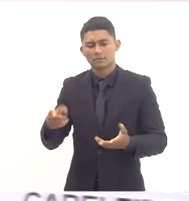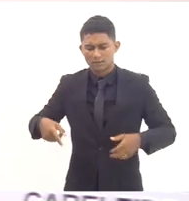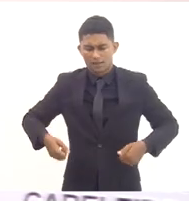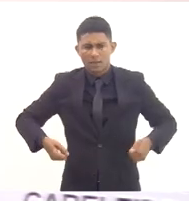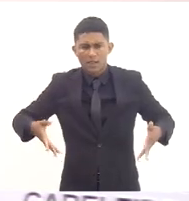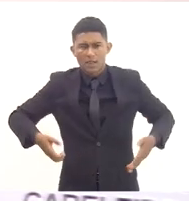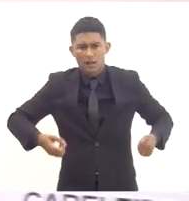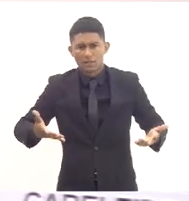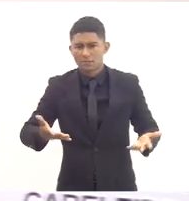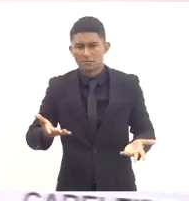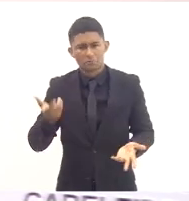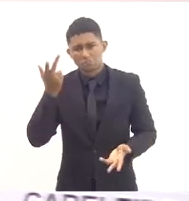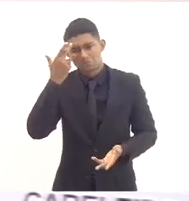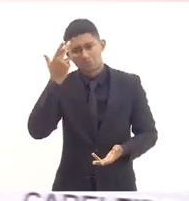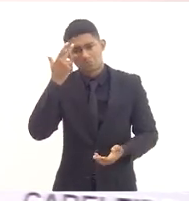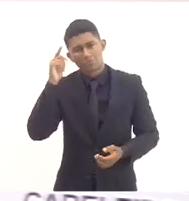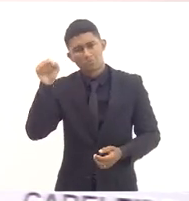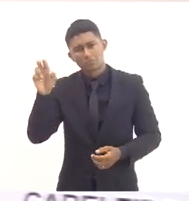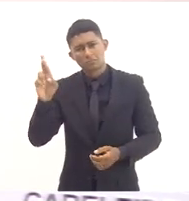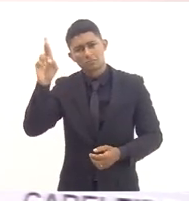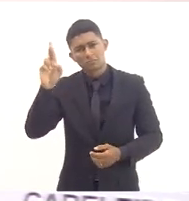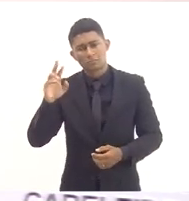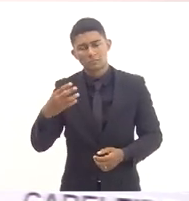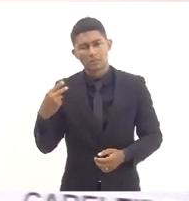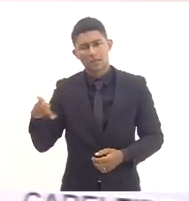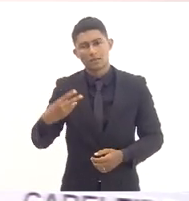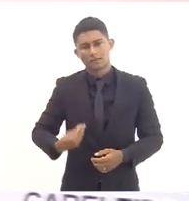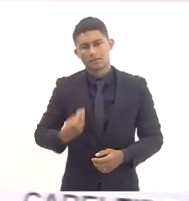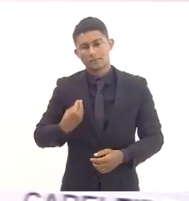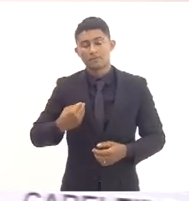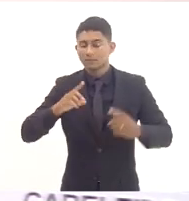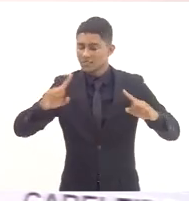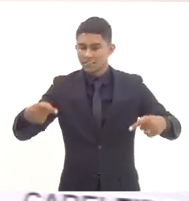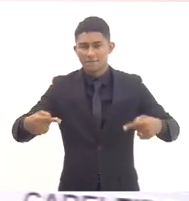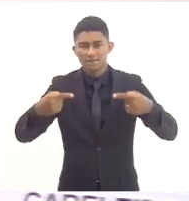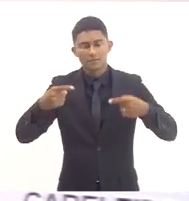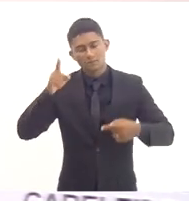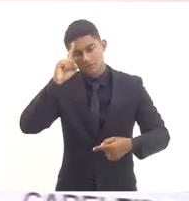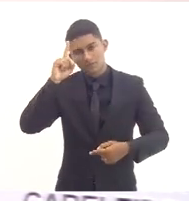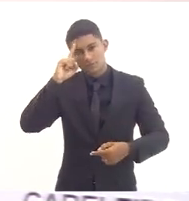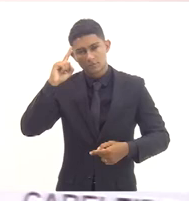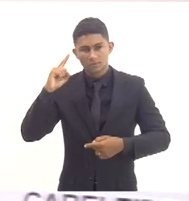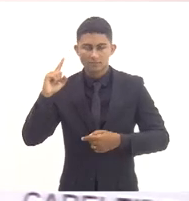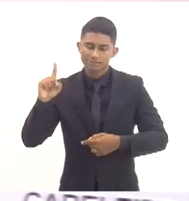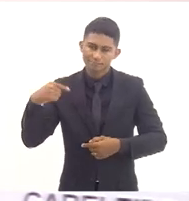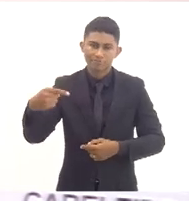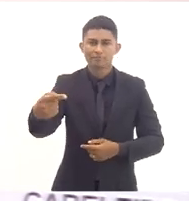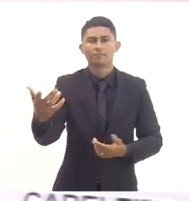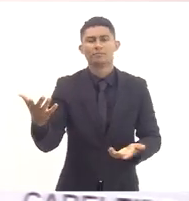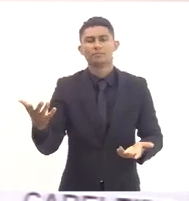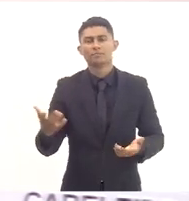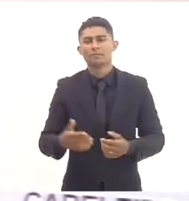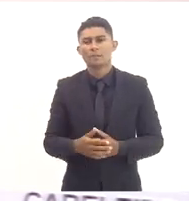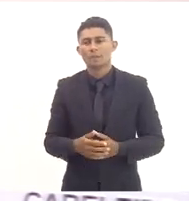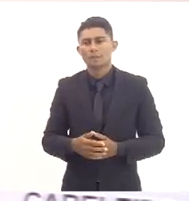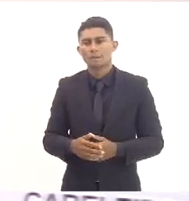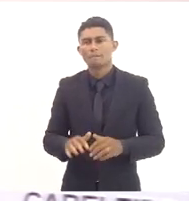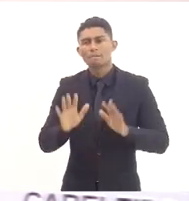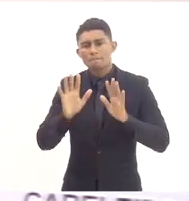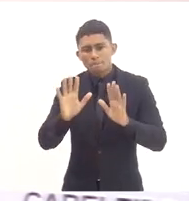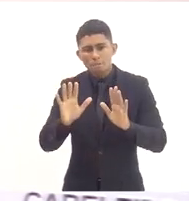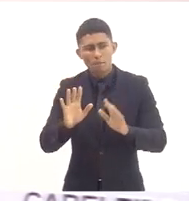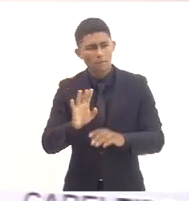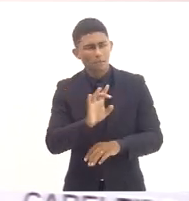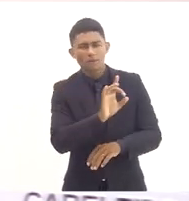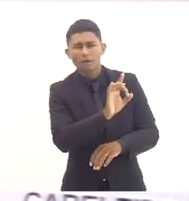cadeirante que ela não responsável por ela mesmo então a gente eles são desafios constantes Diaries E aí você precisar mas isso é muito pouco mas são